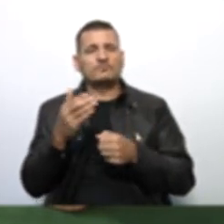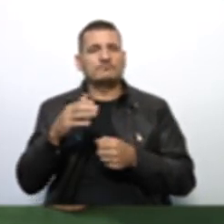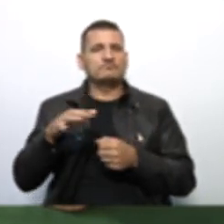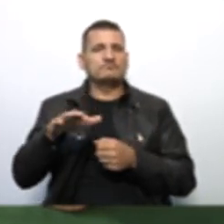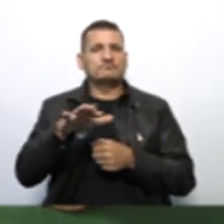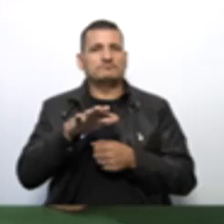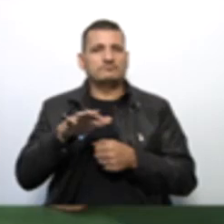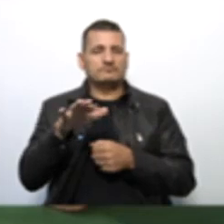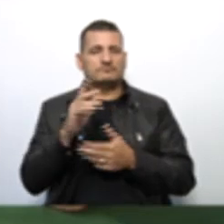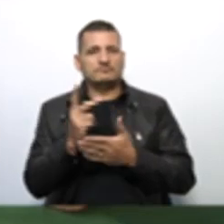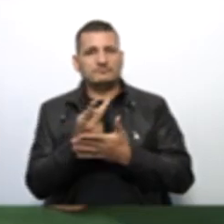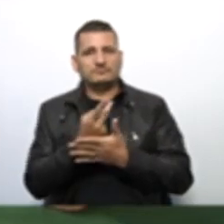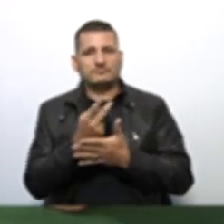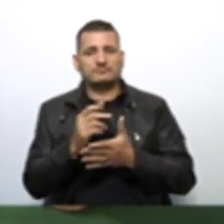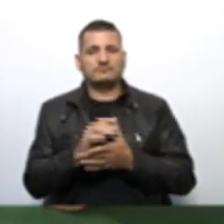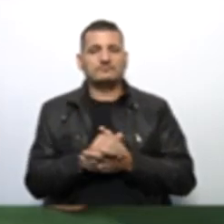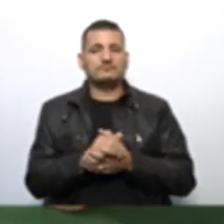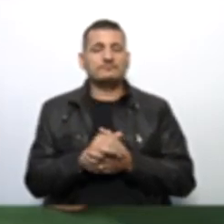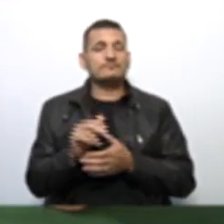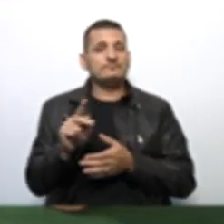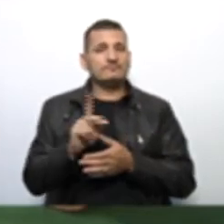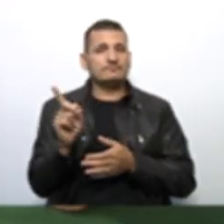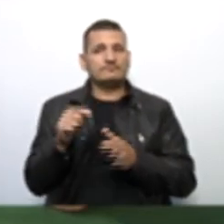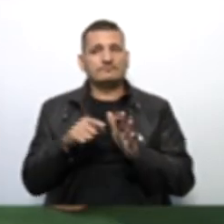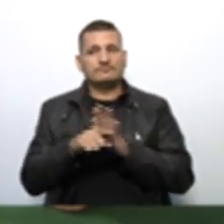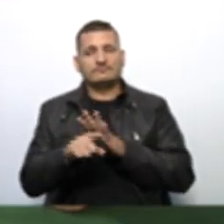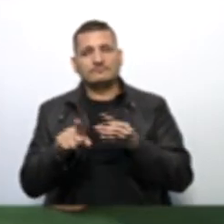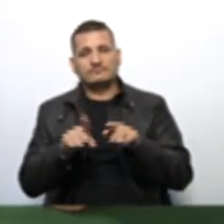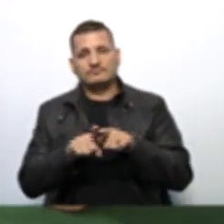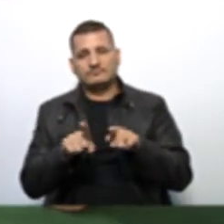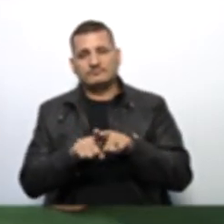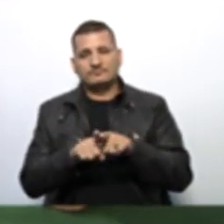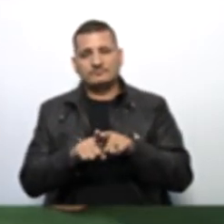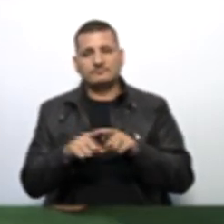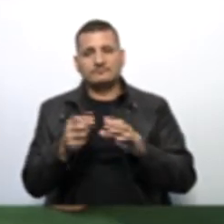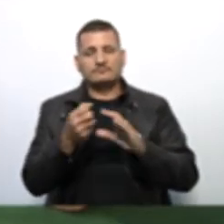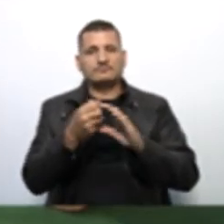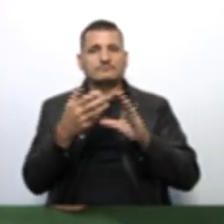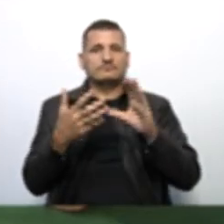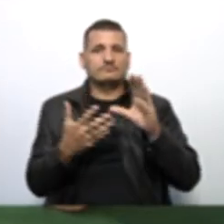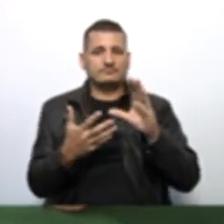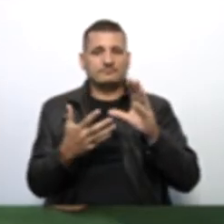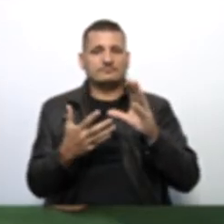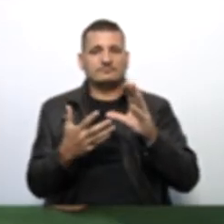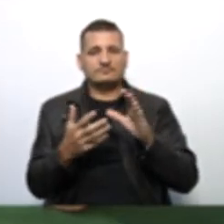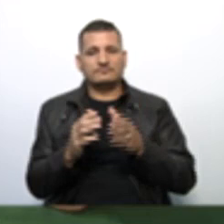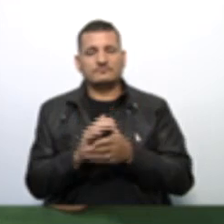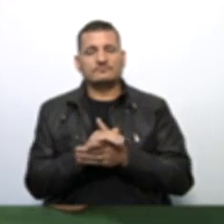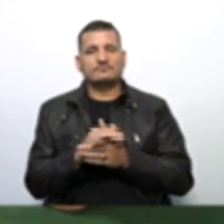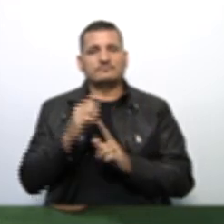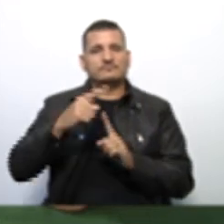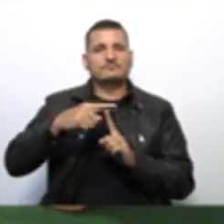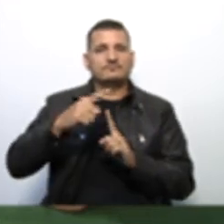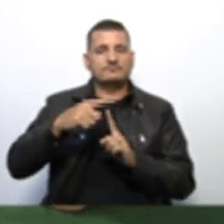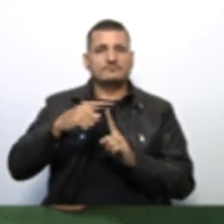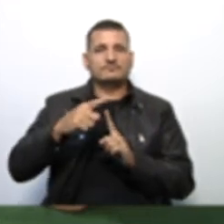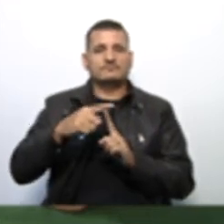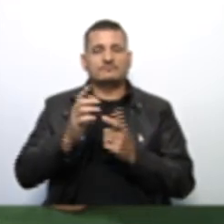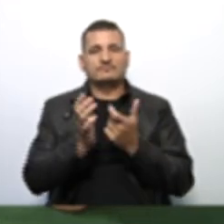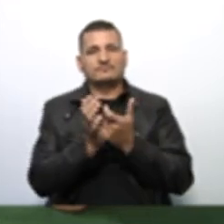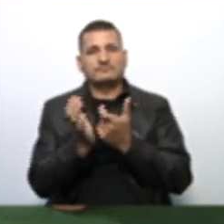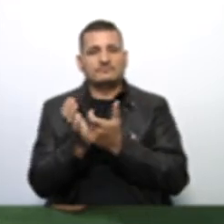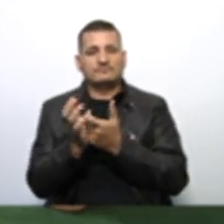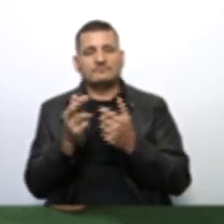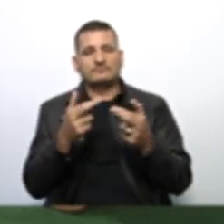acontecer? E aí o professor já perguntou também, né? Questão das características, né? qual é a classificação dele